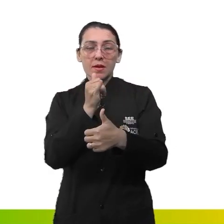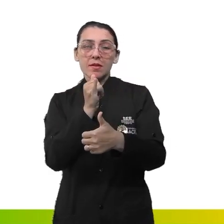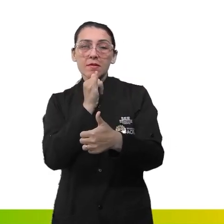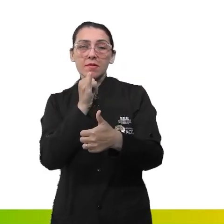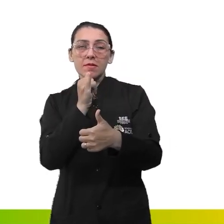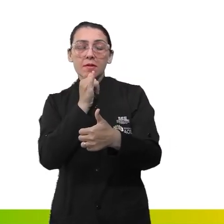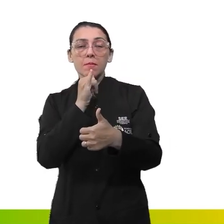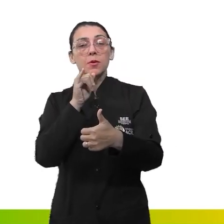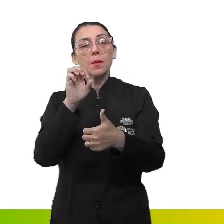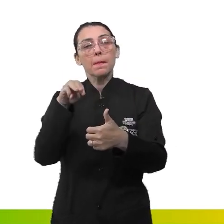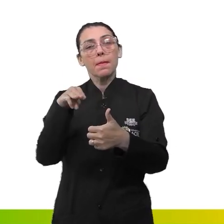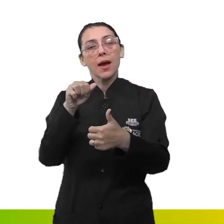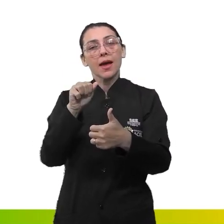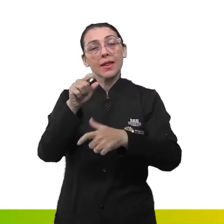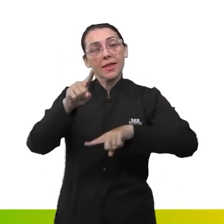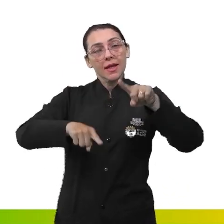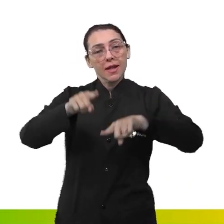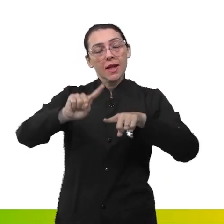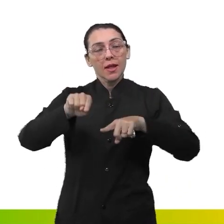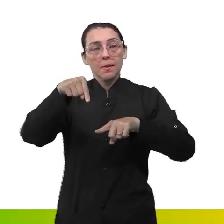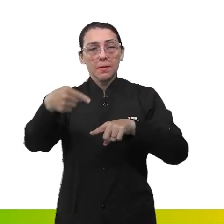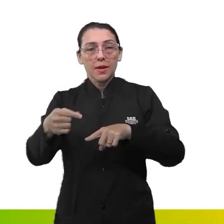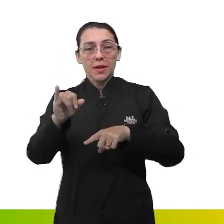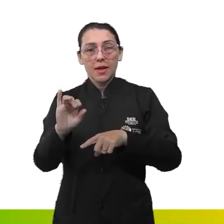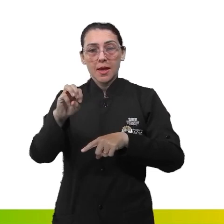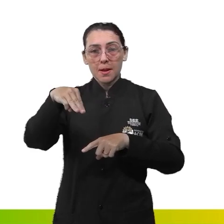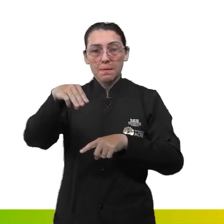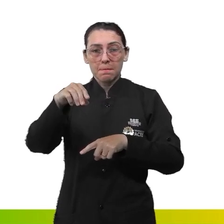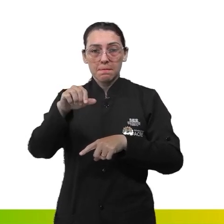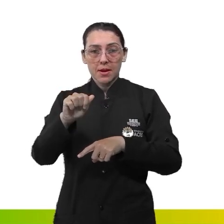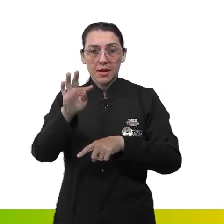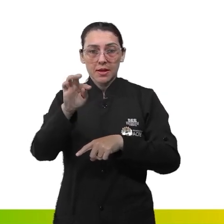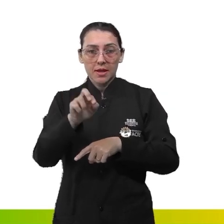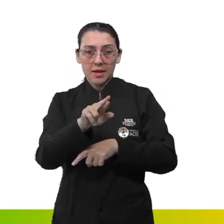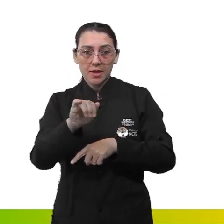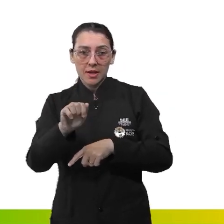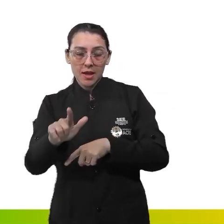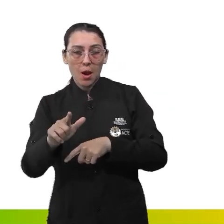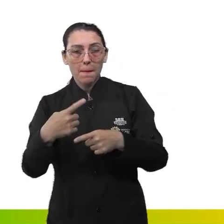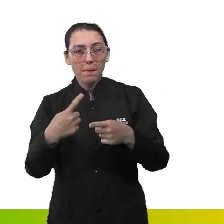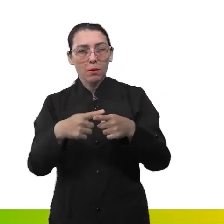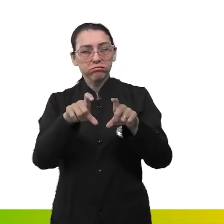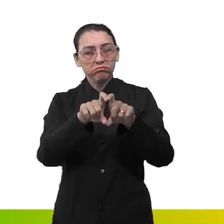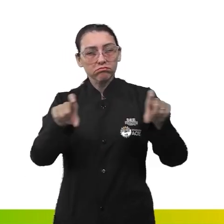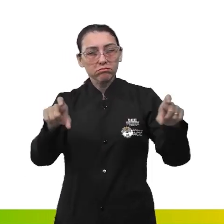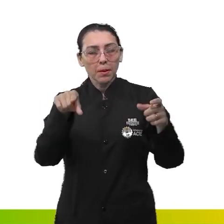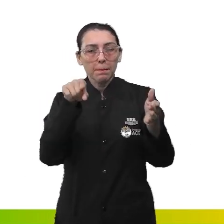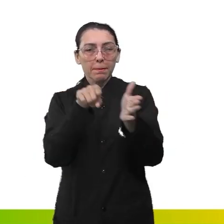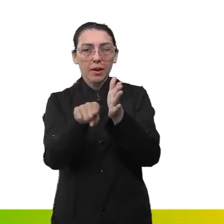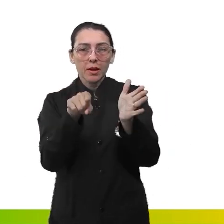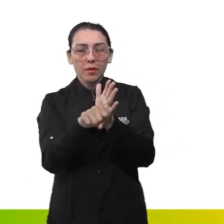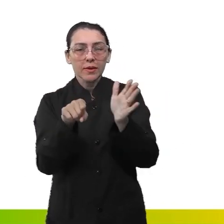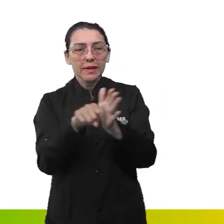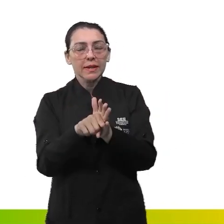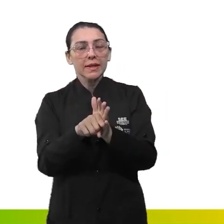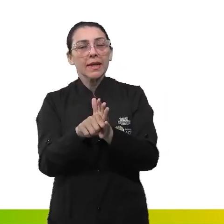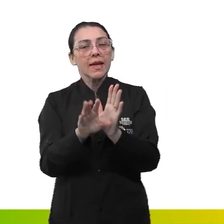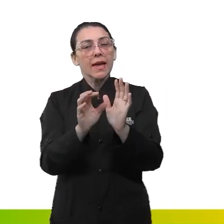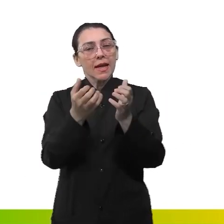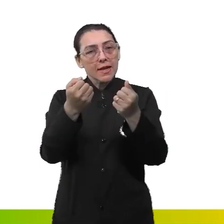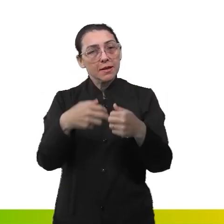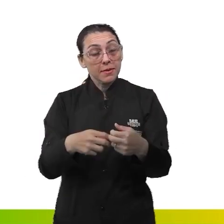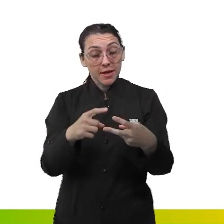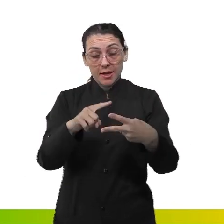cultura material e em seguida de cultura imaterial, porque no enunciado da questão ele cita já as